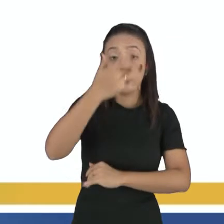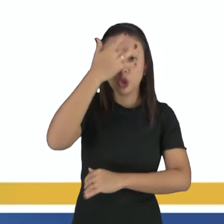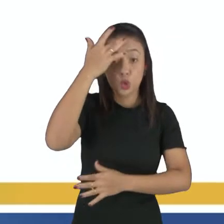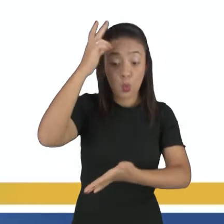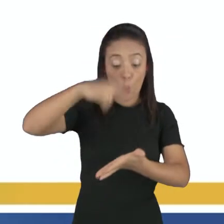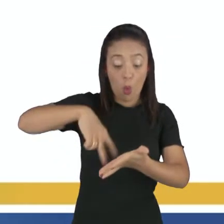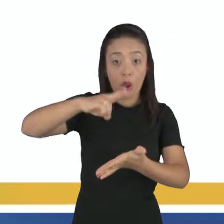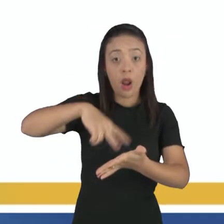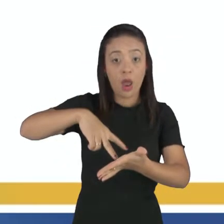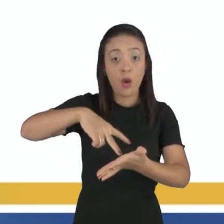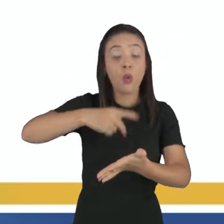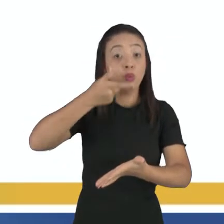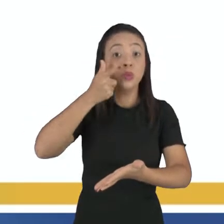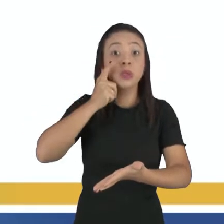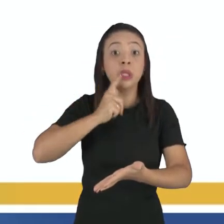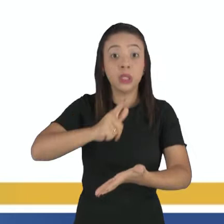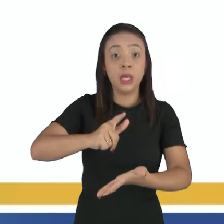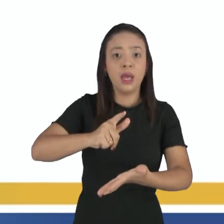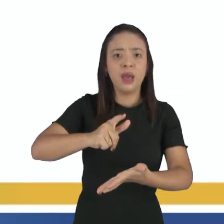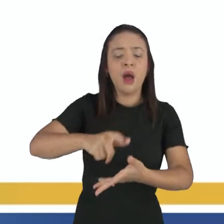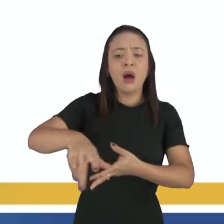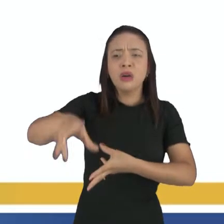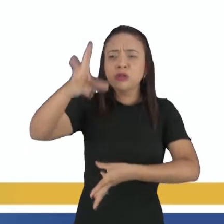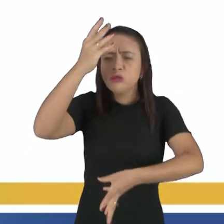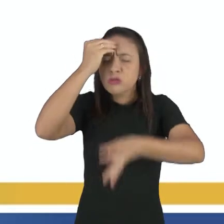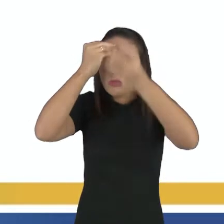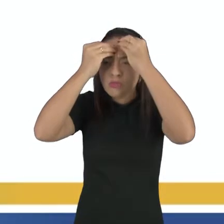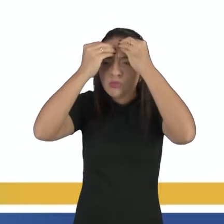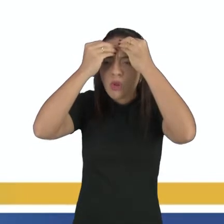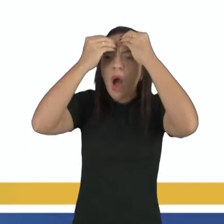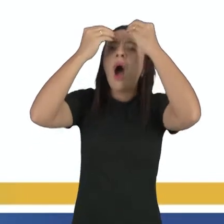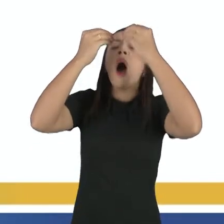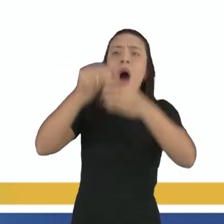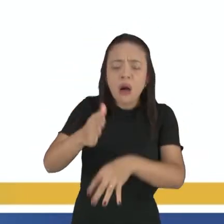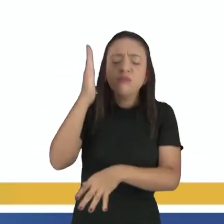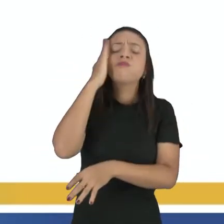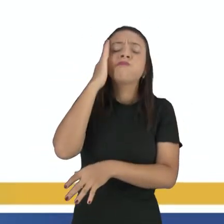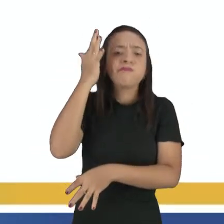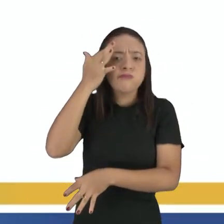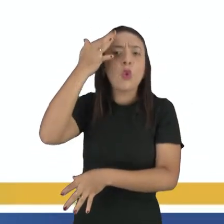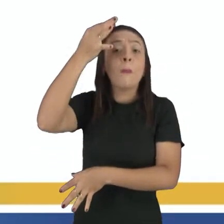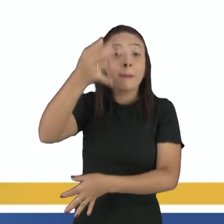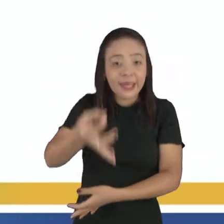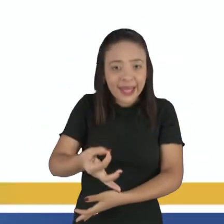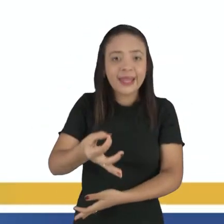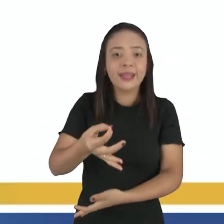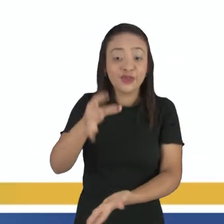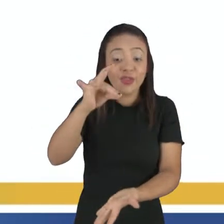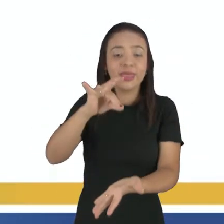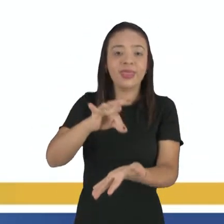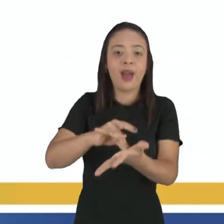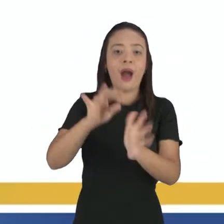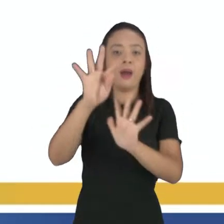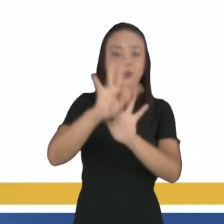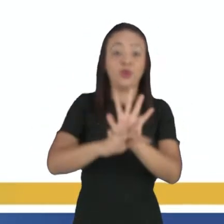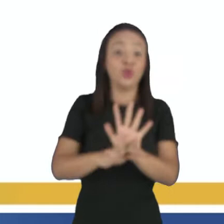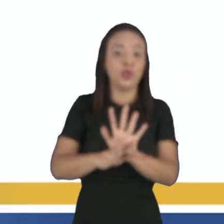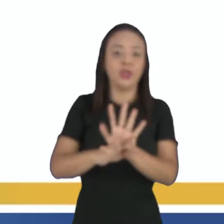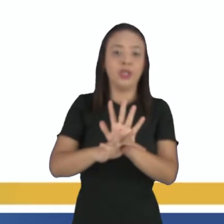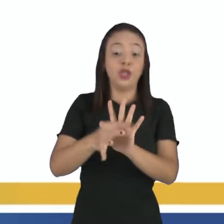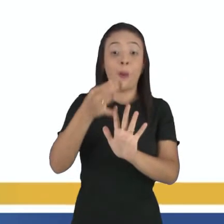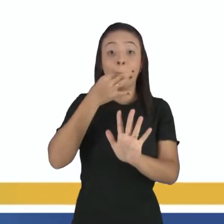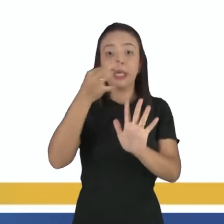apreensão ou seja ela ele consegue captar o que o trecho do texto traz tá sempre